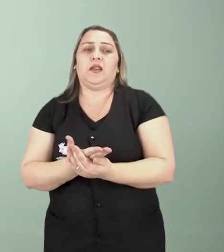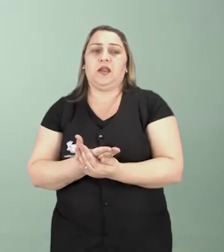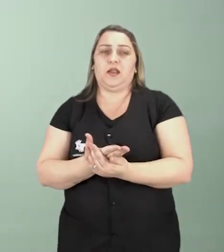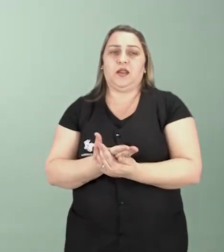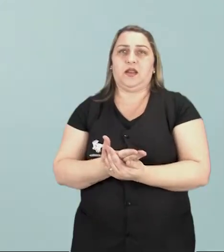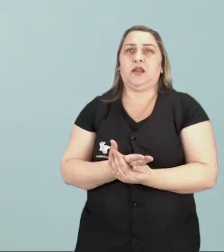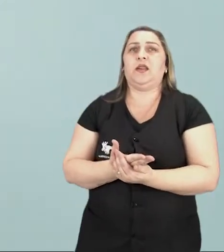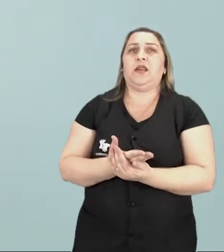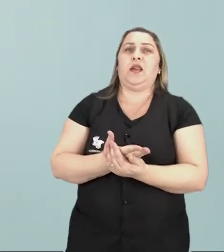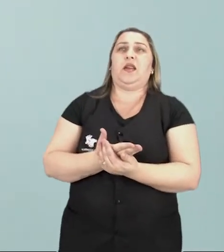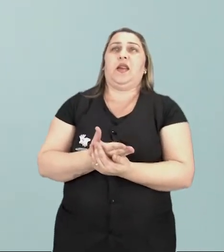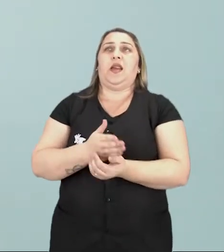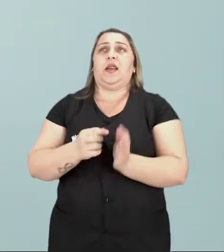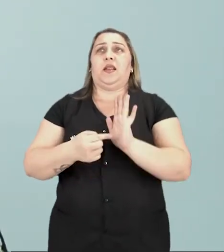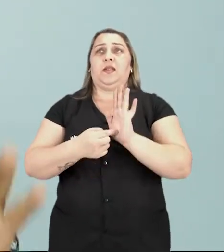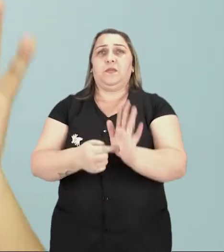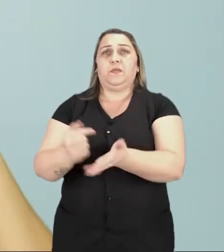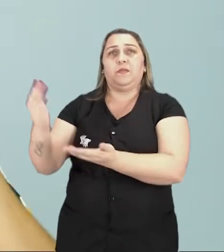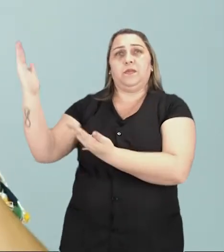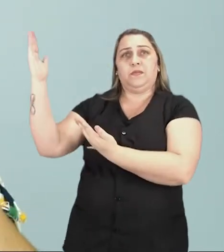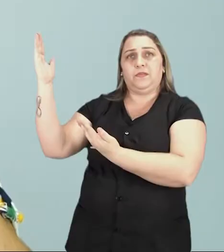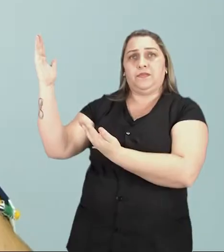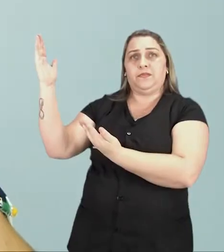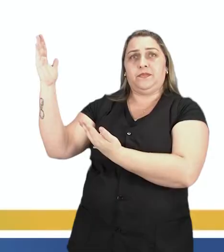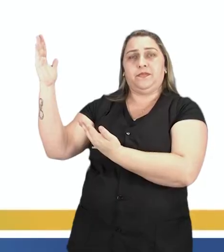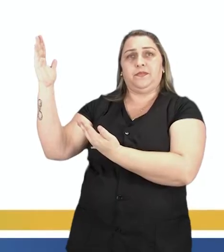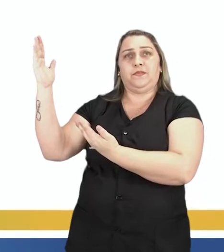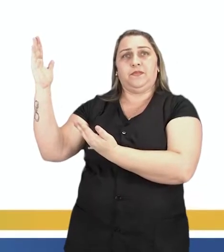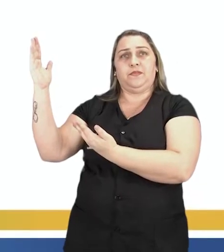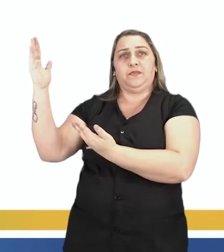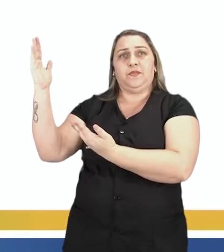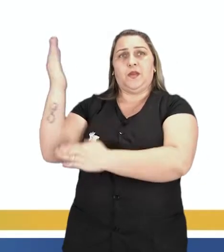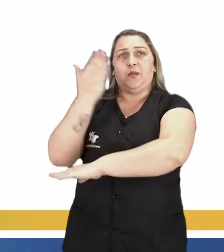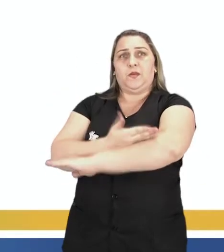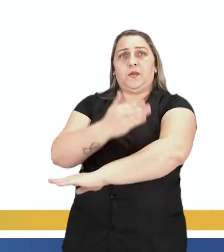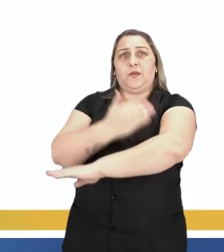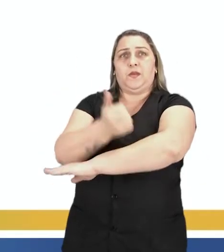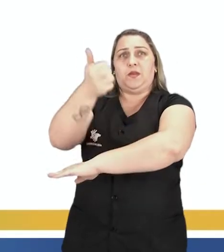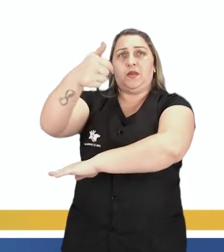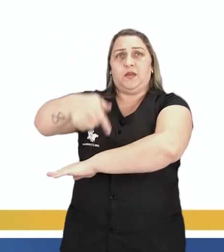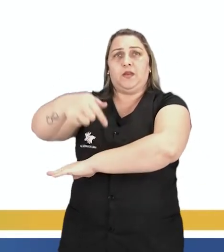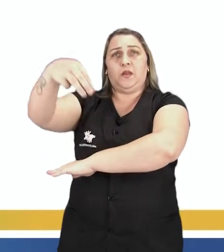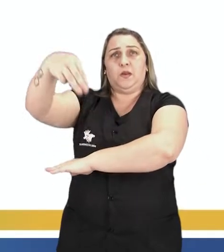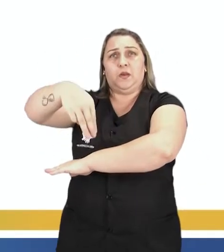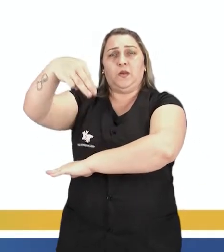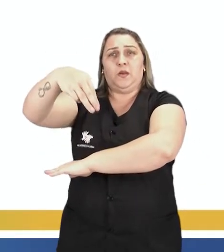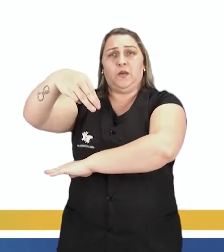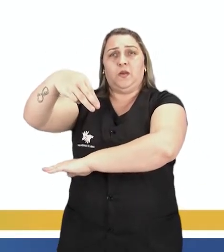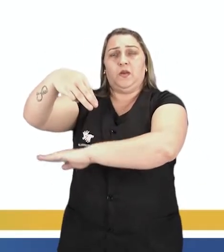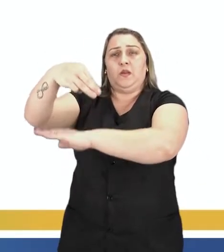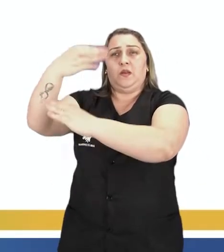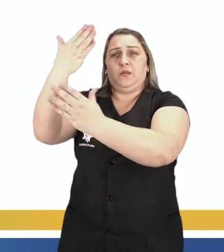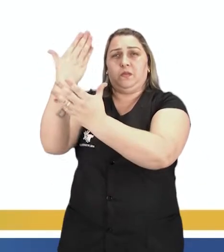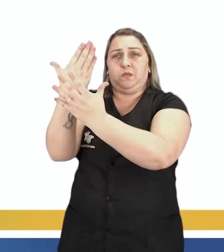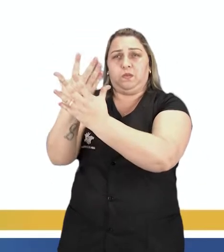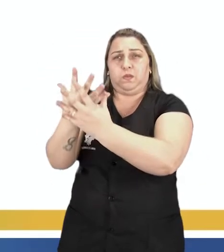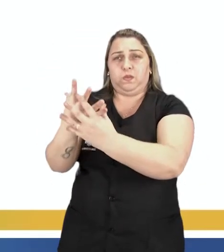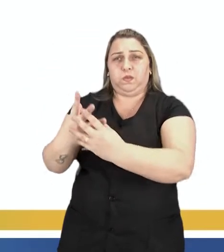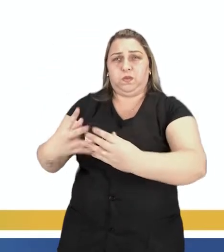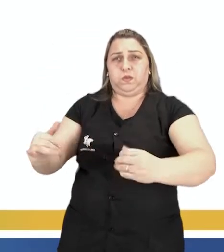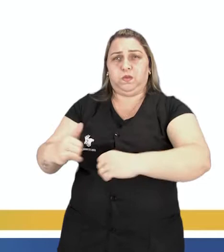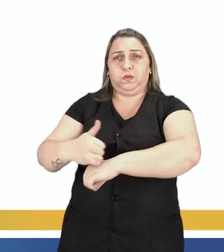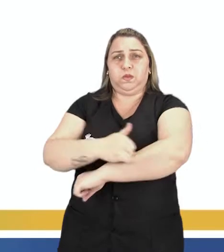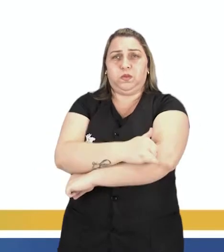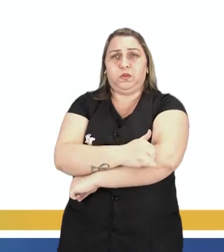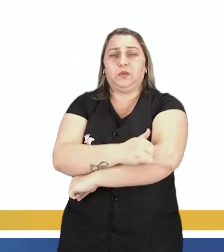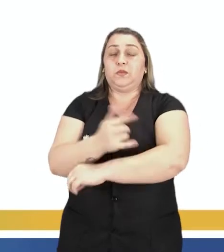nessas coisas como esse que está aparecendo aí, ó. O treino de 17 minutos que vai derreter a gordura.